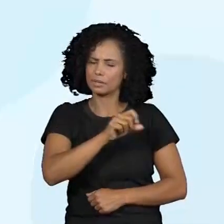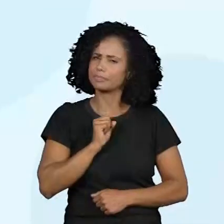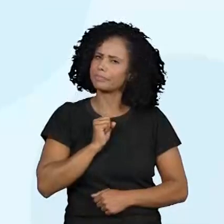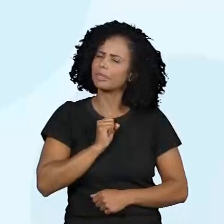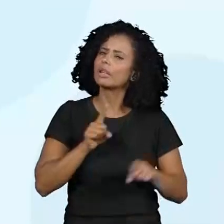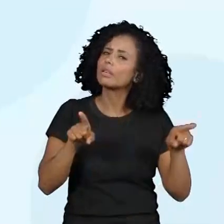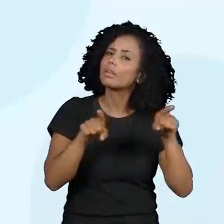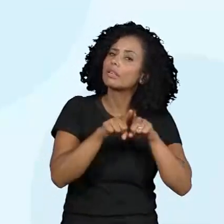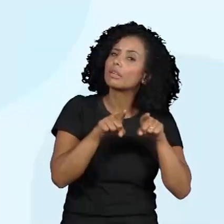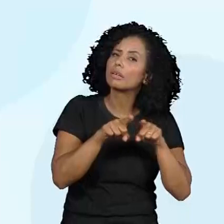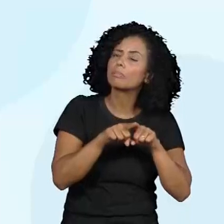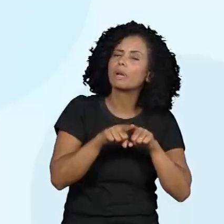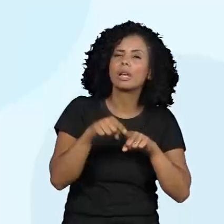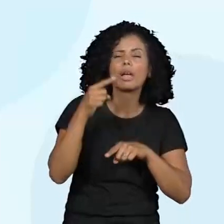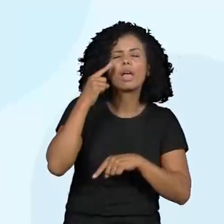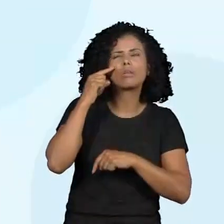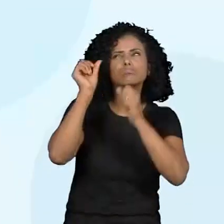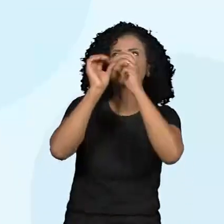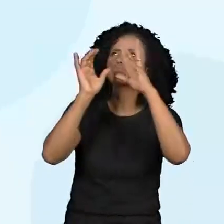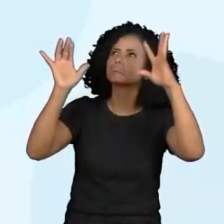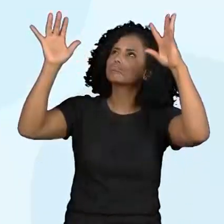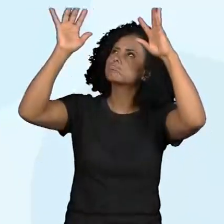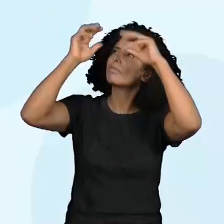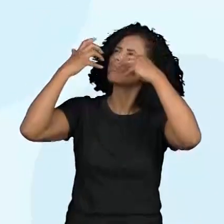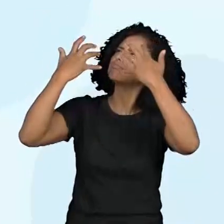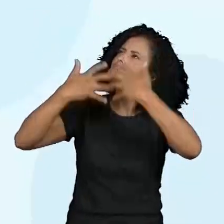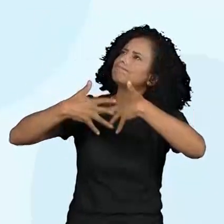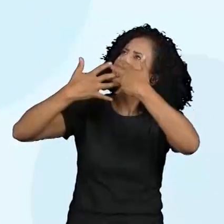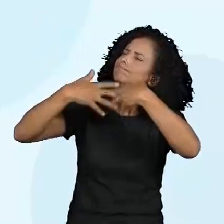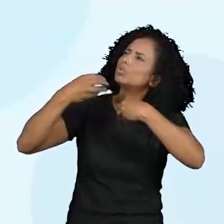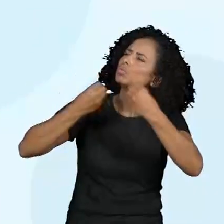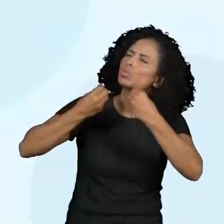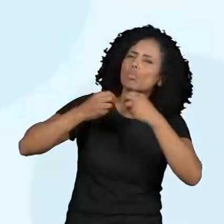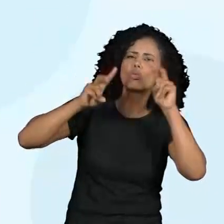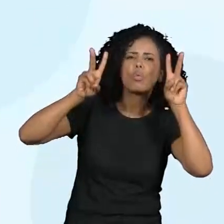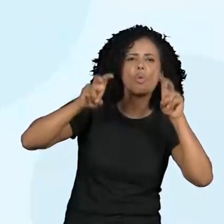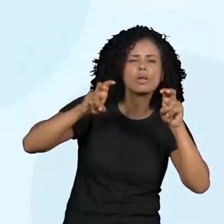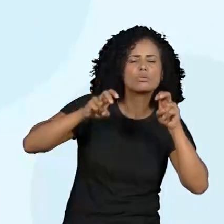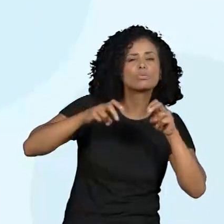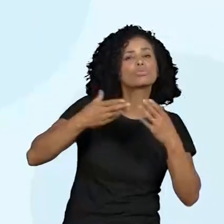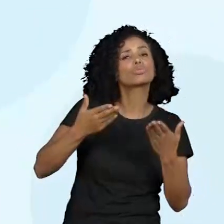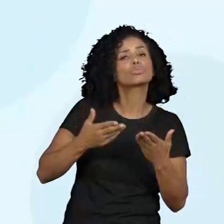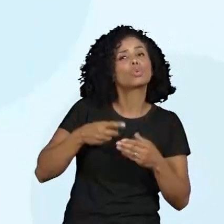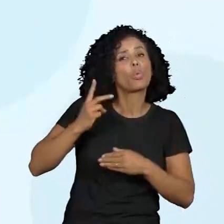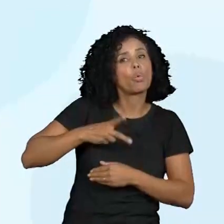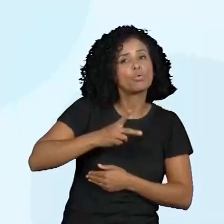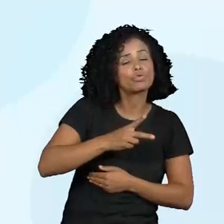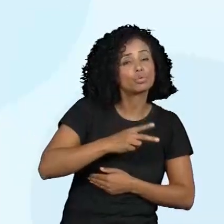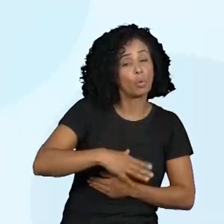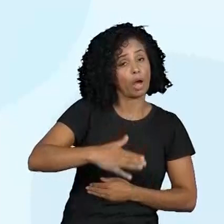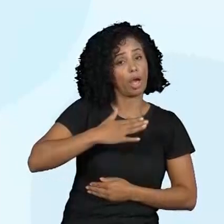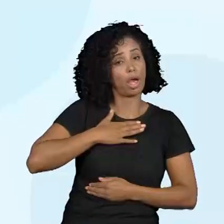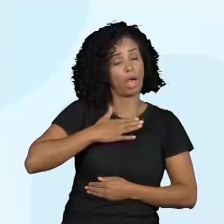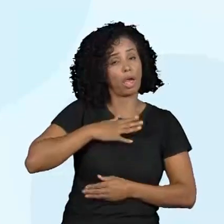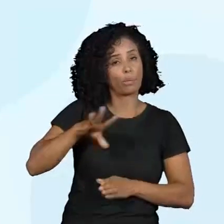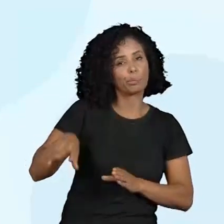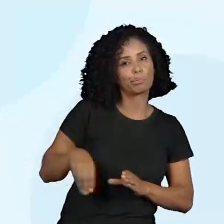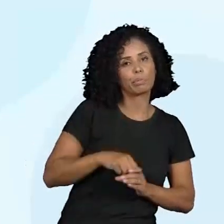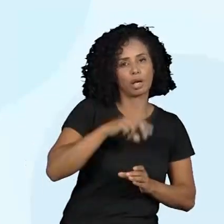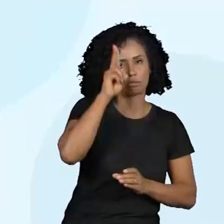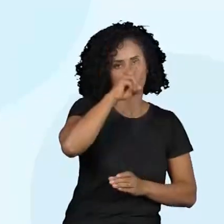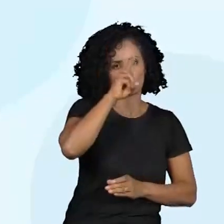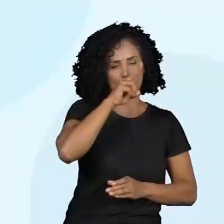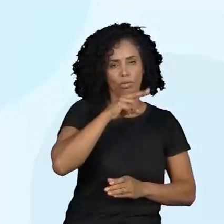e aí eu mudo na minha reflexão continuando o assunto com a minha participação Então é isso que nós possamos